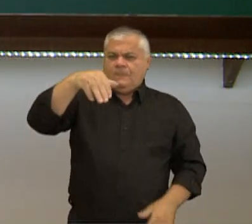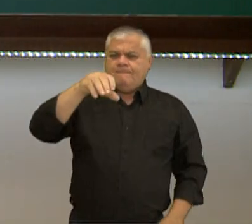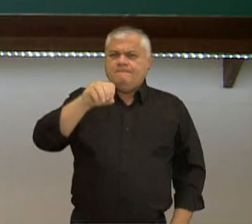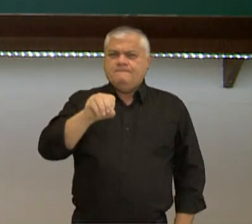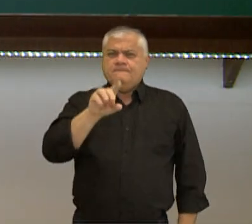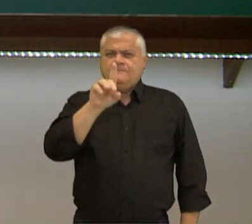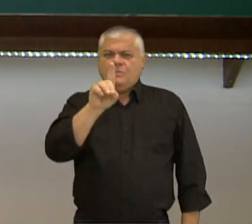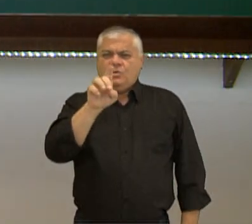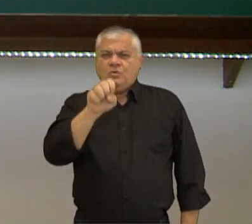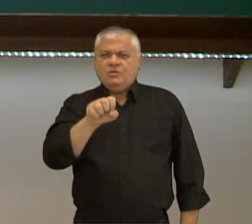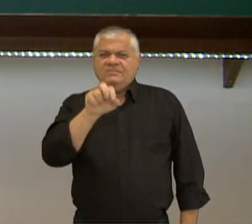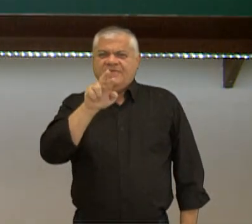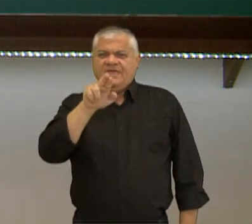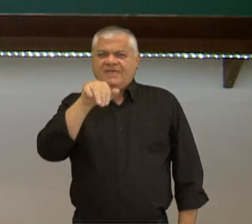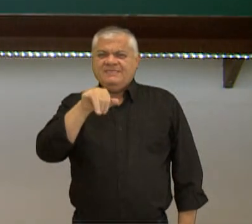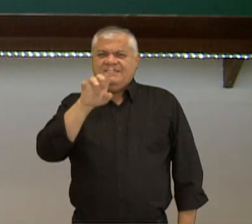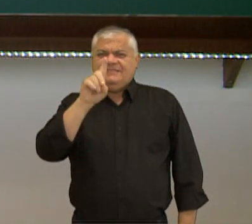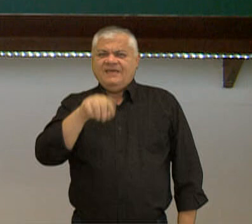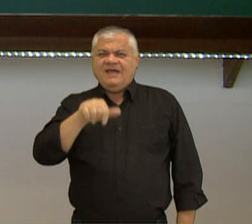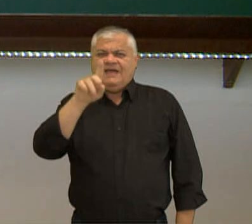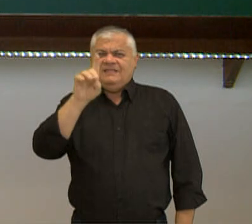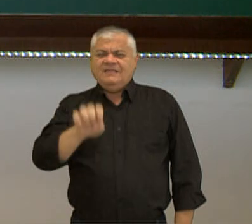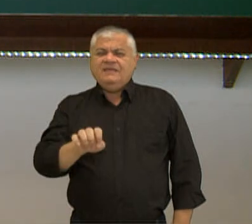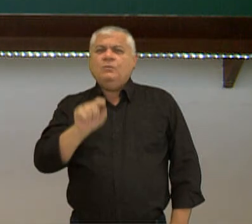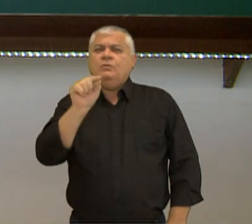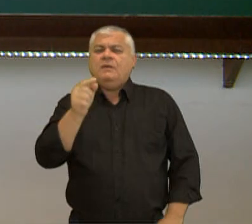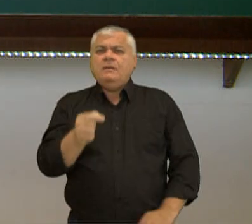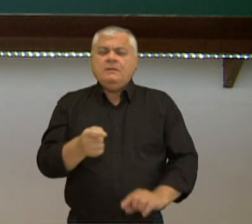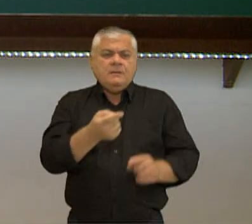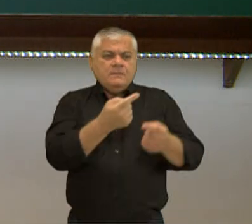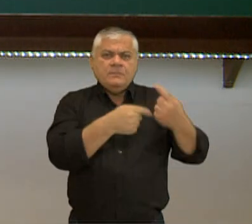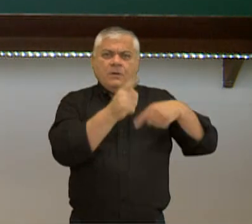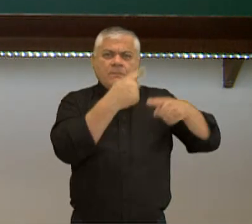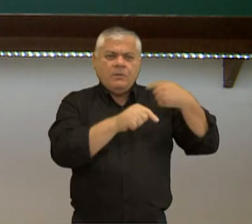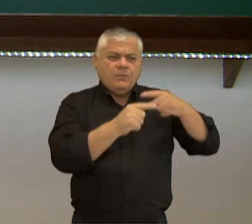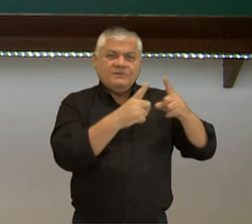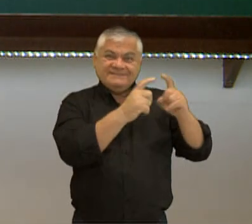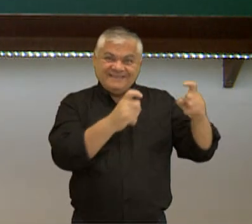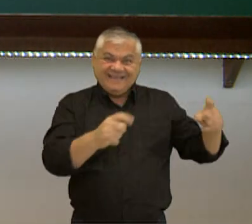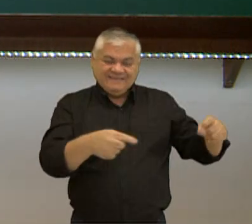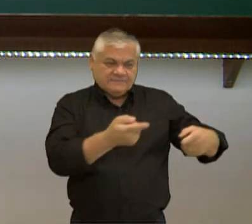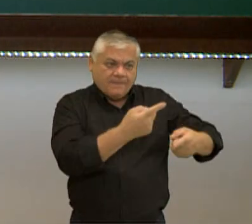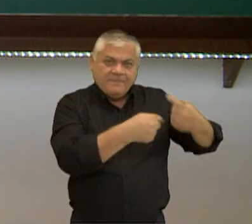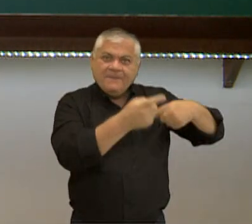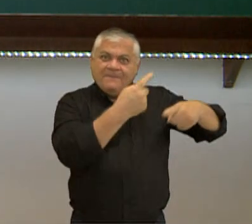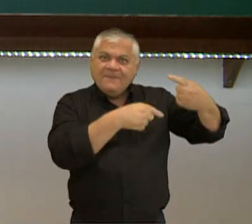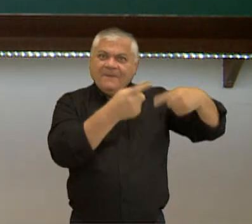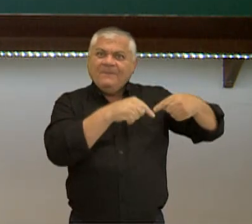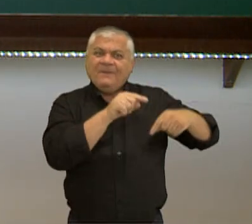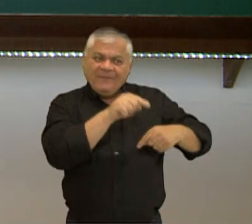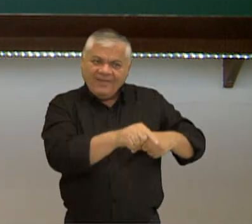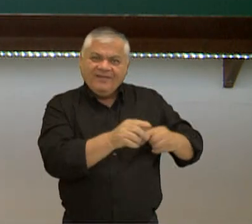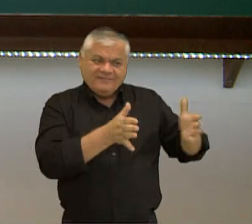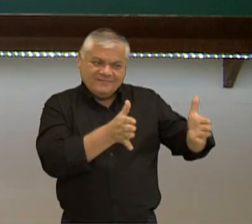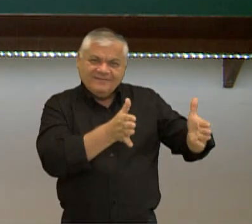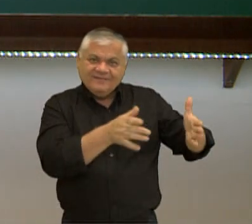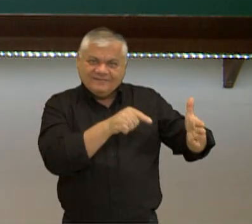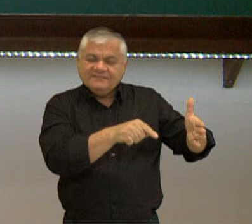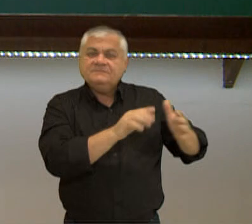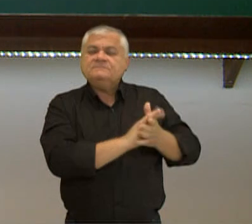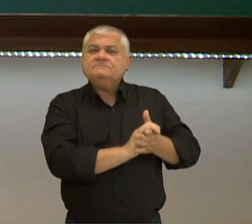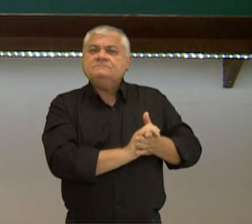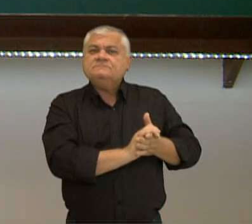fala em ciência moderna, essas revoluções científicas ali do século XVI, XVII, XVIII são muito